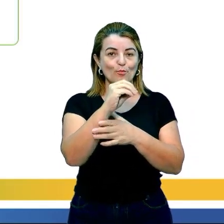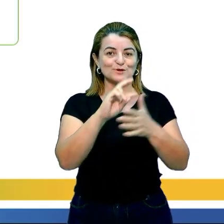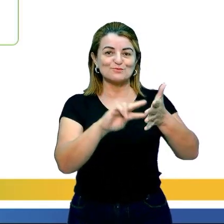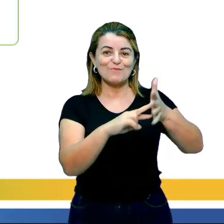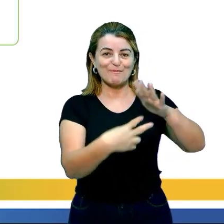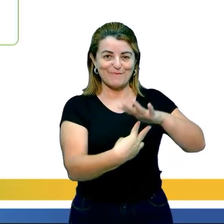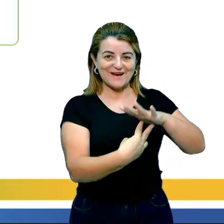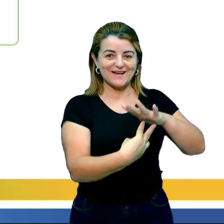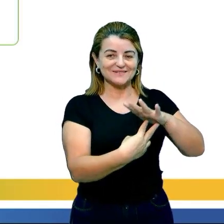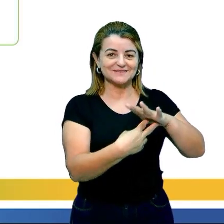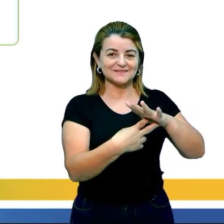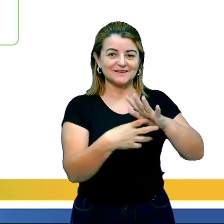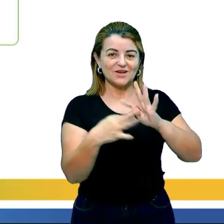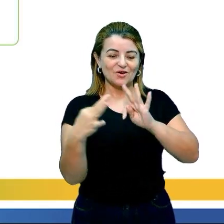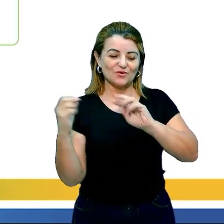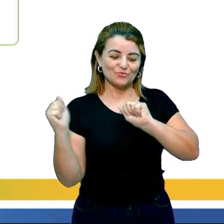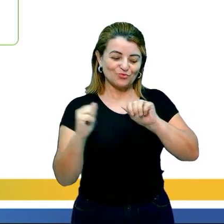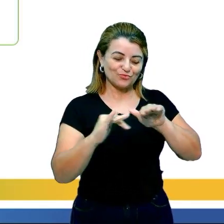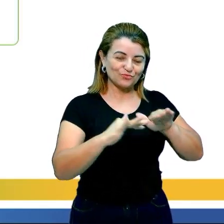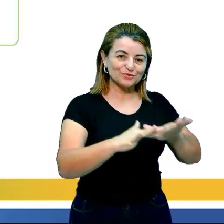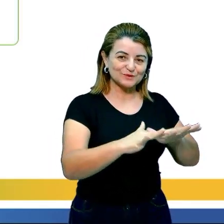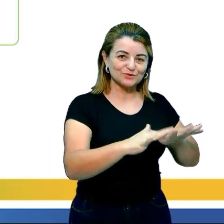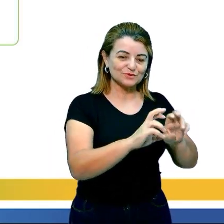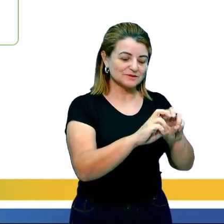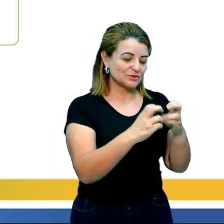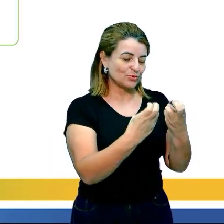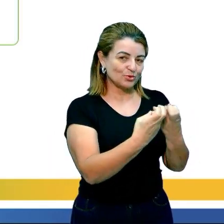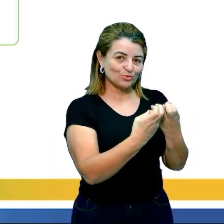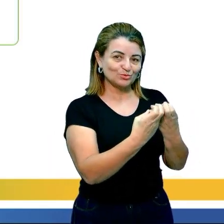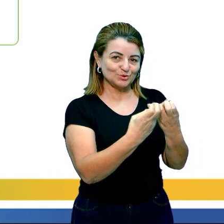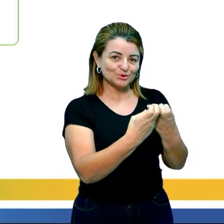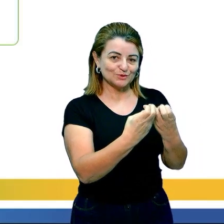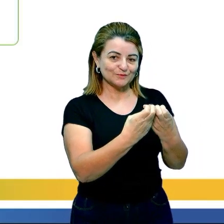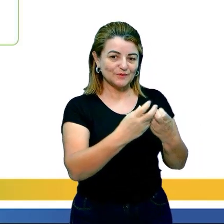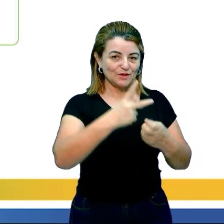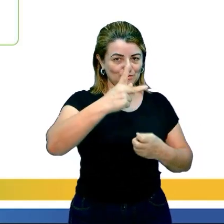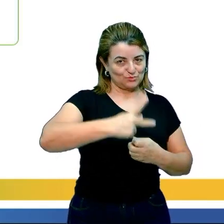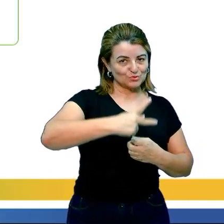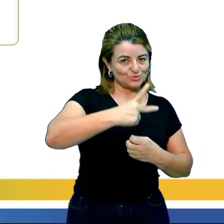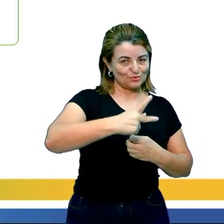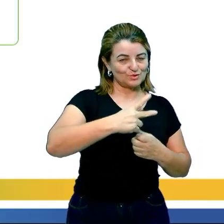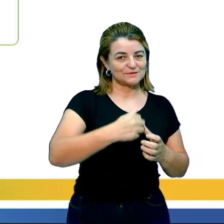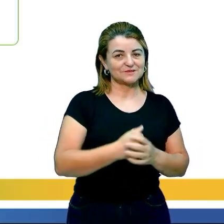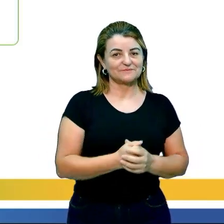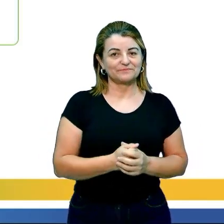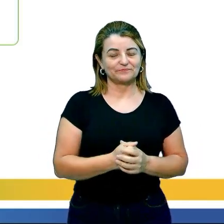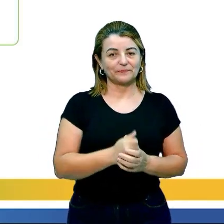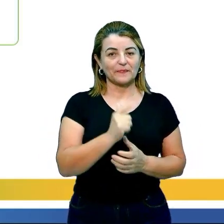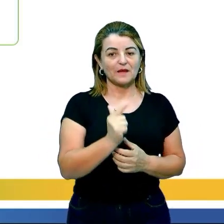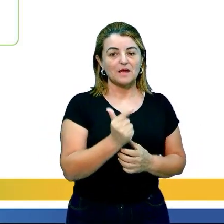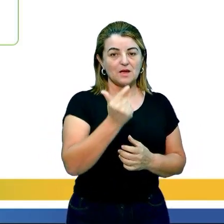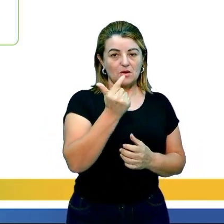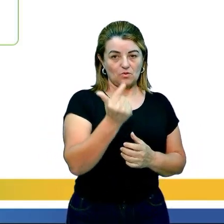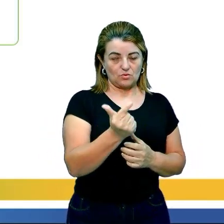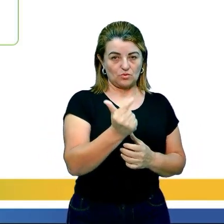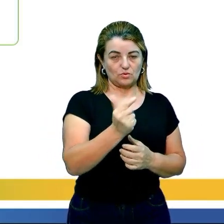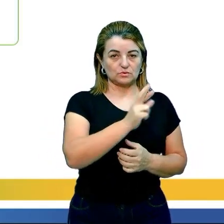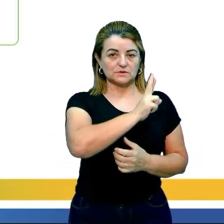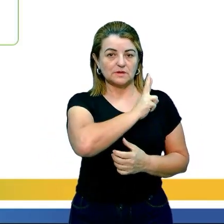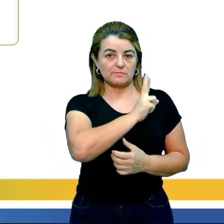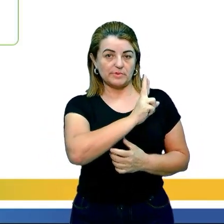vão se reunir né todos esses membros tanto da Buler Quanto dá Eclésia outro grande